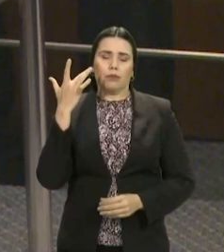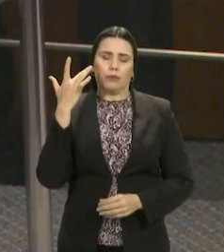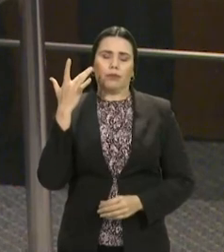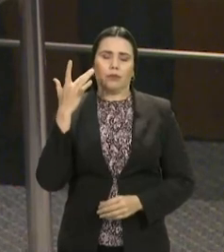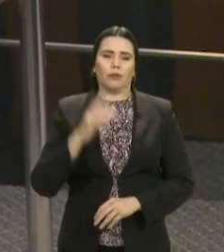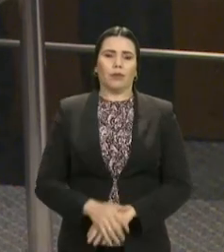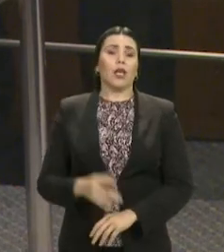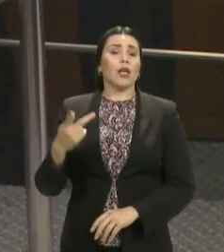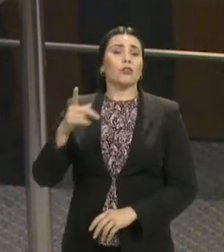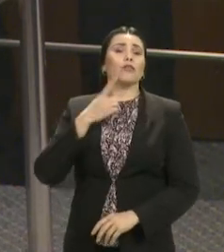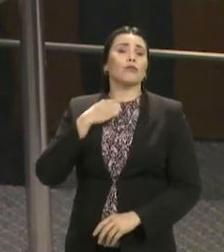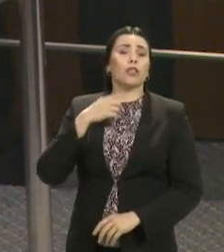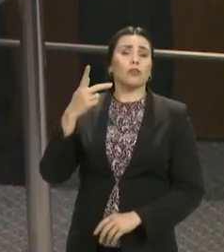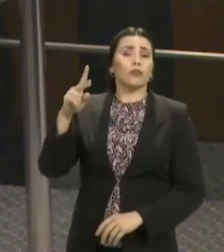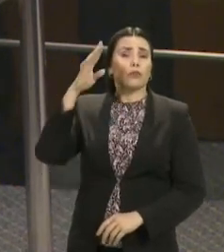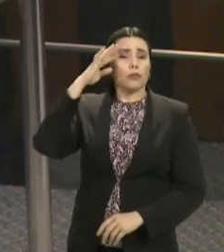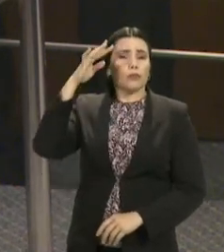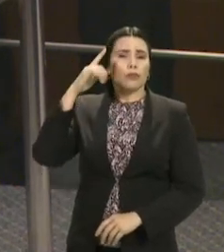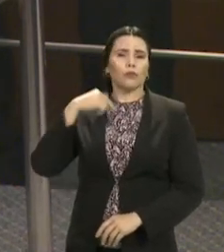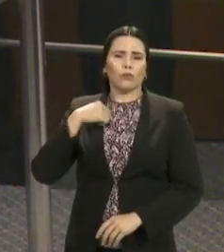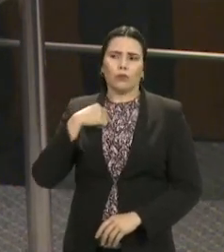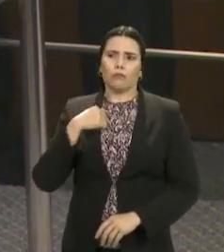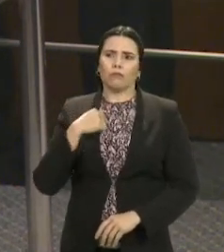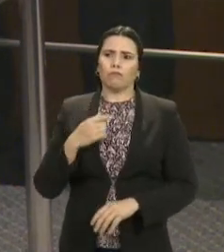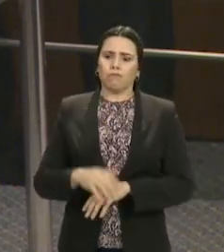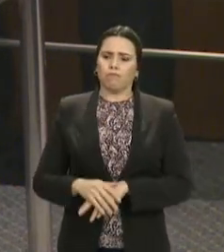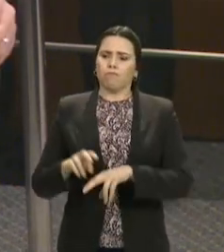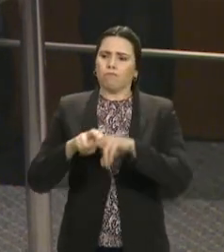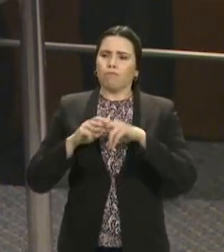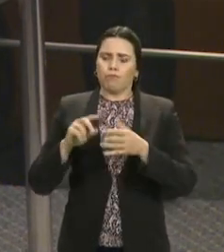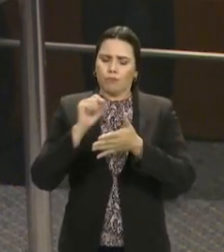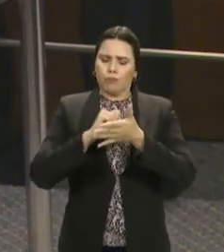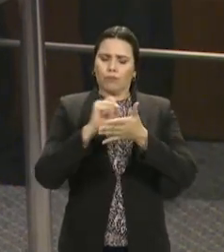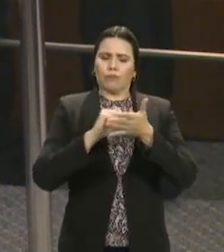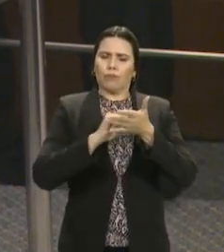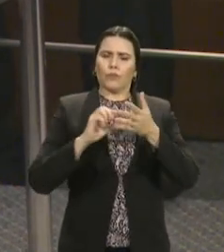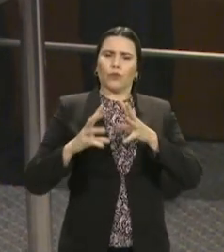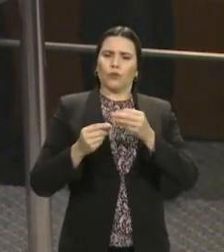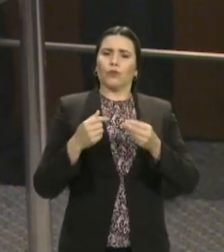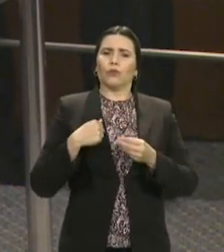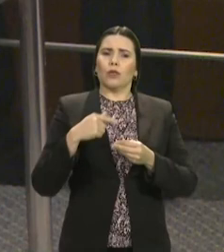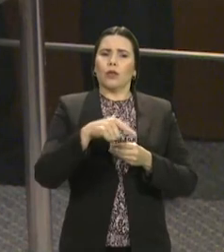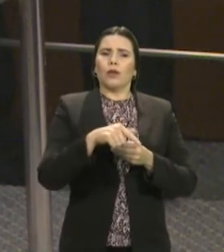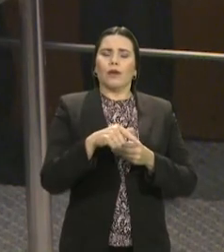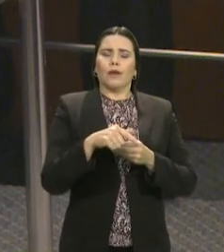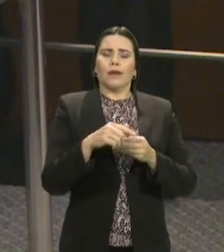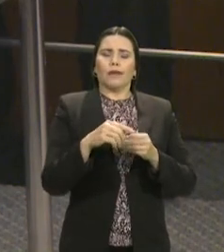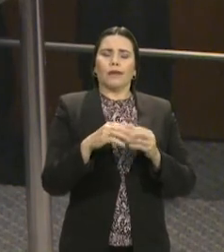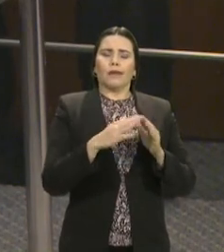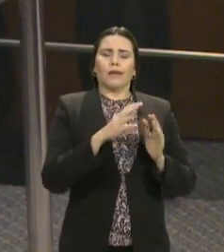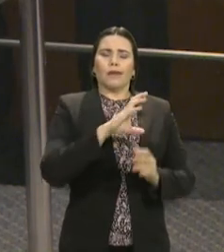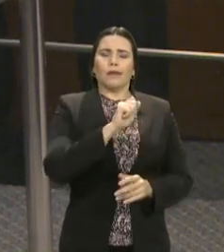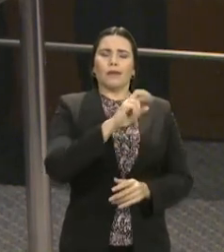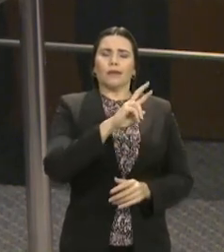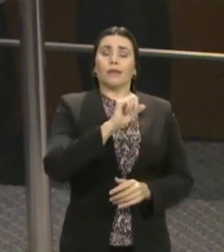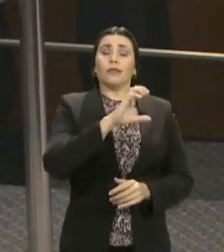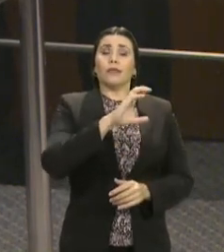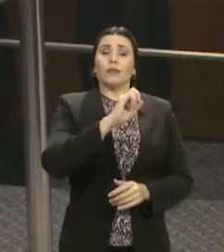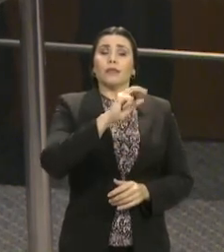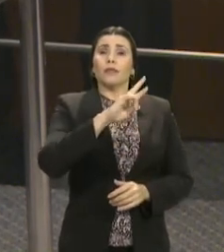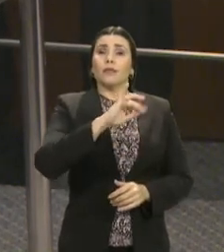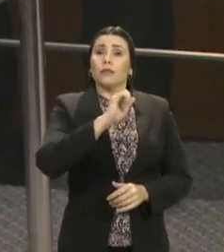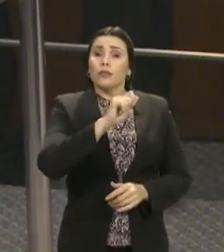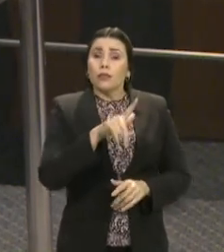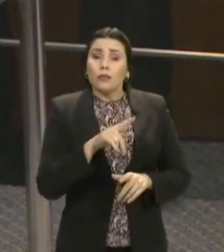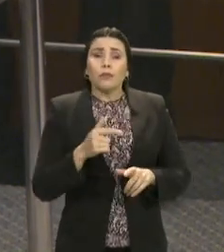nosso orçamento, para o setor financeiro, as decisões de como melhorar a vida das pessoas. Eu não tenho dúvida que nós